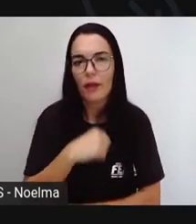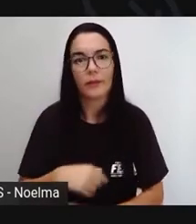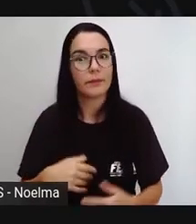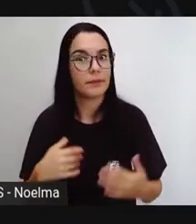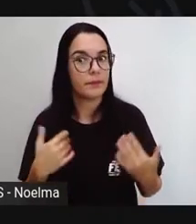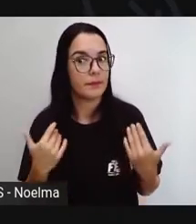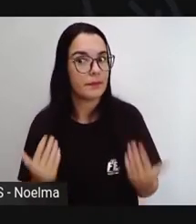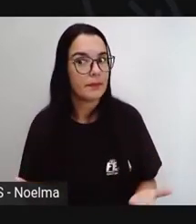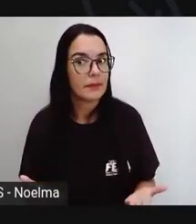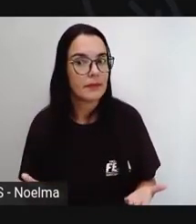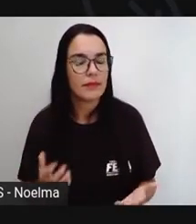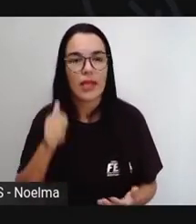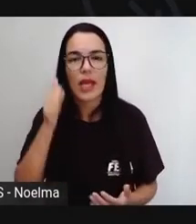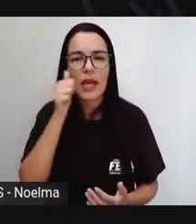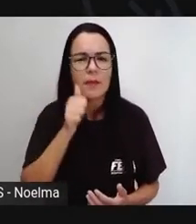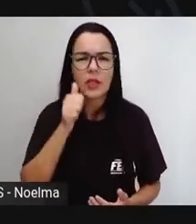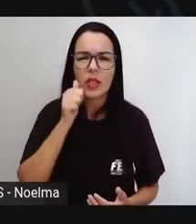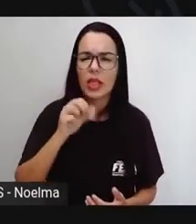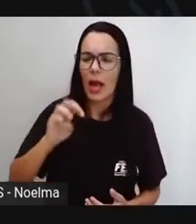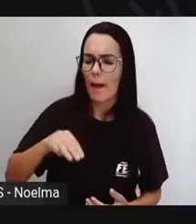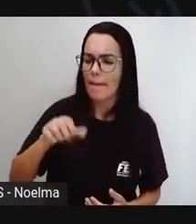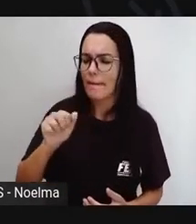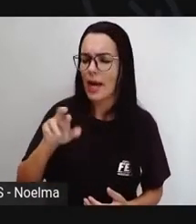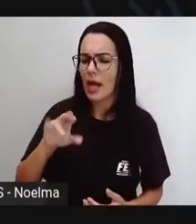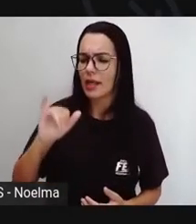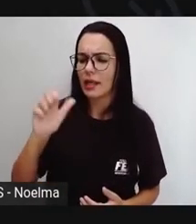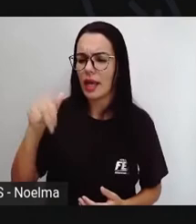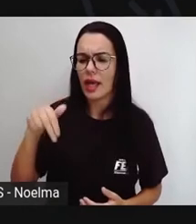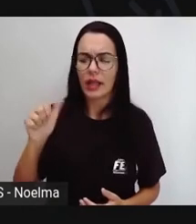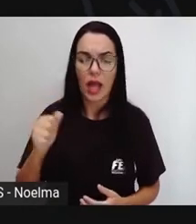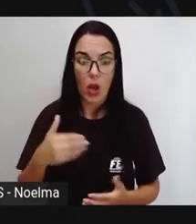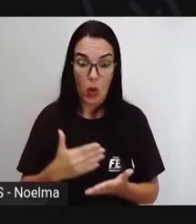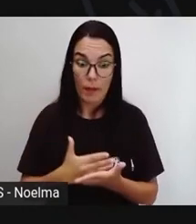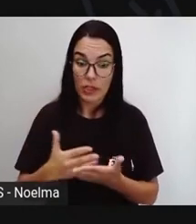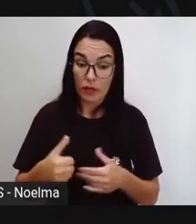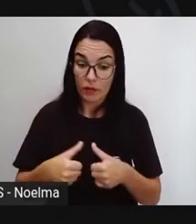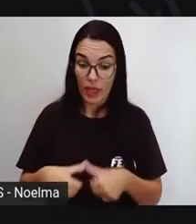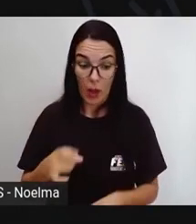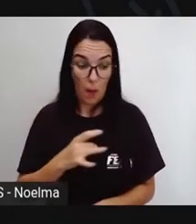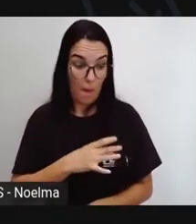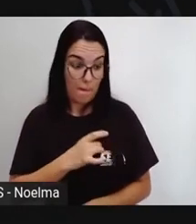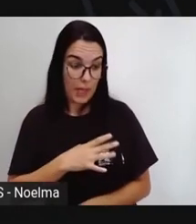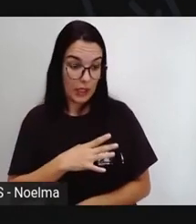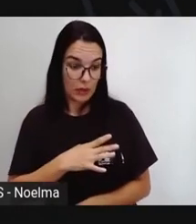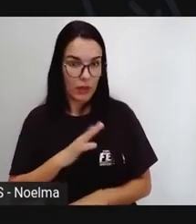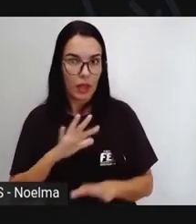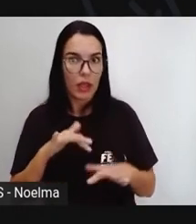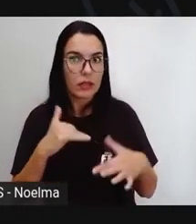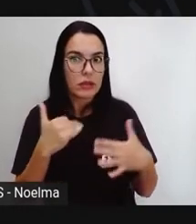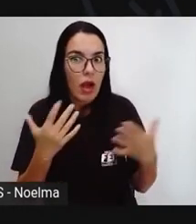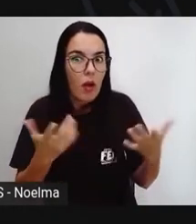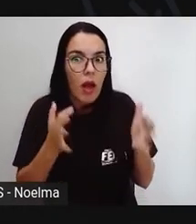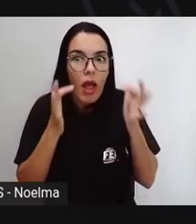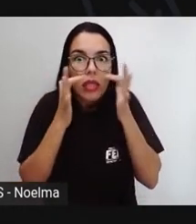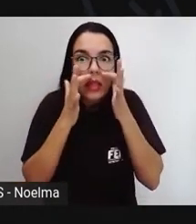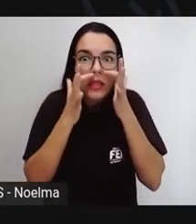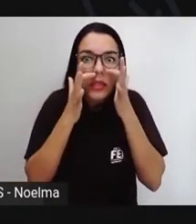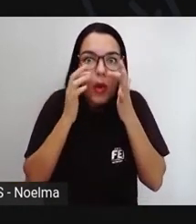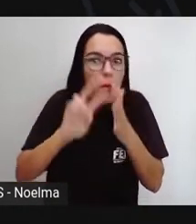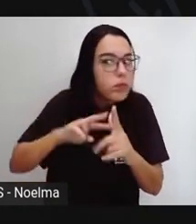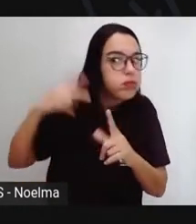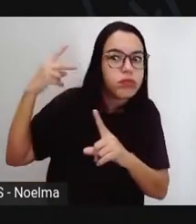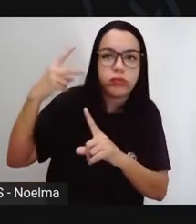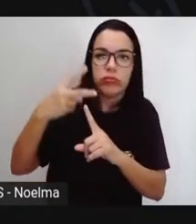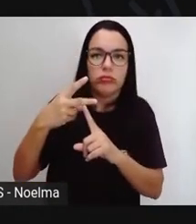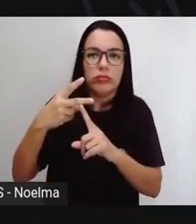Mariana começou a ficar com medo e resolveu prestar mais atenção. Então